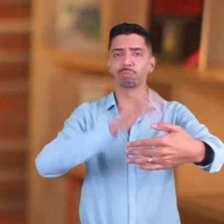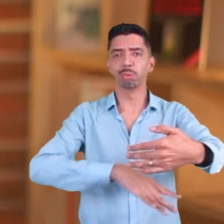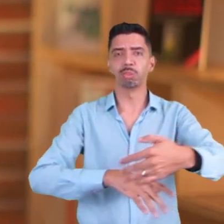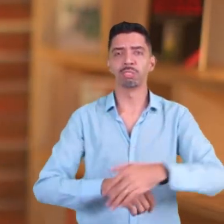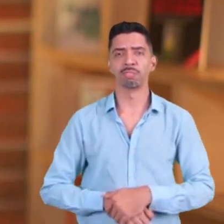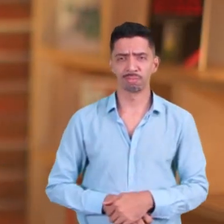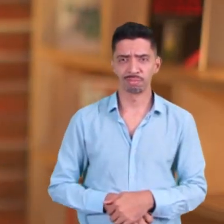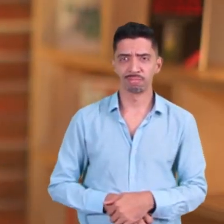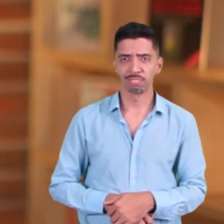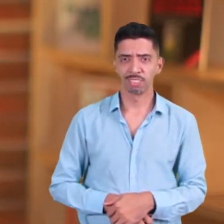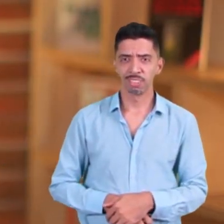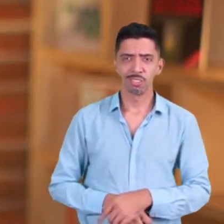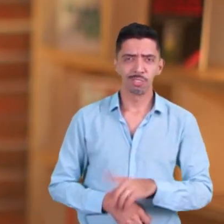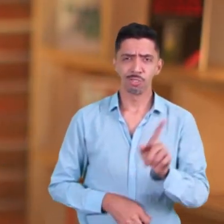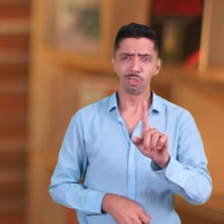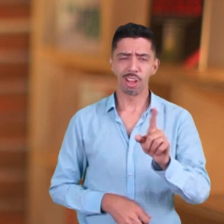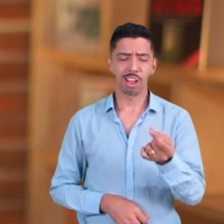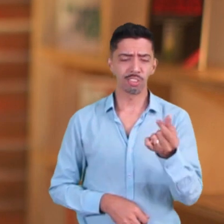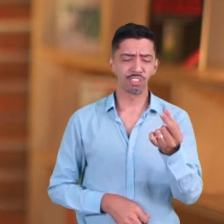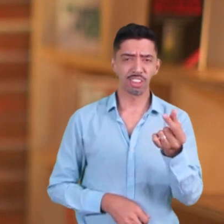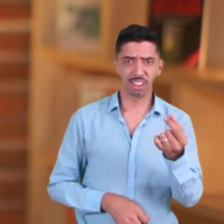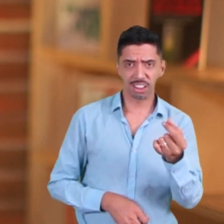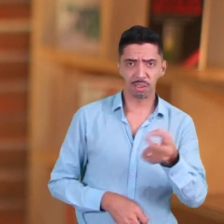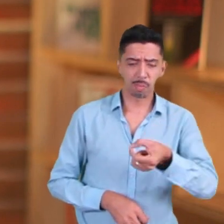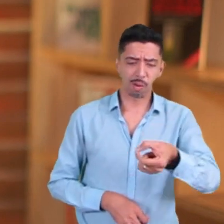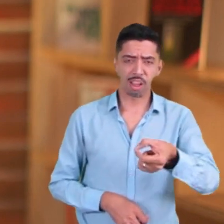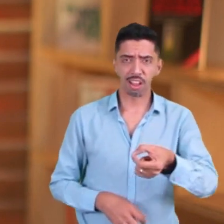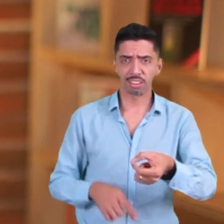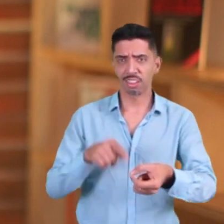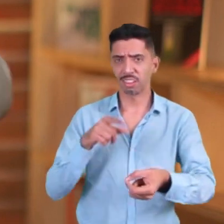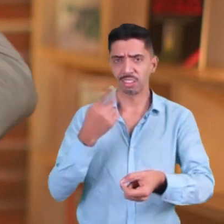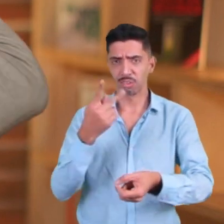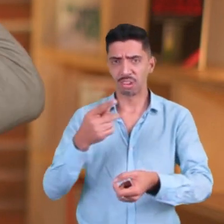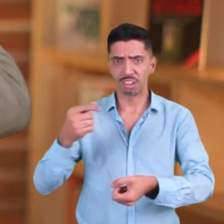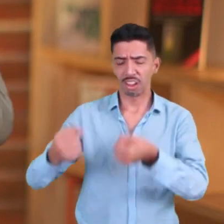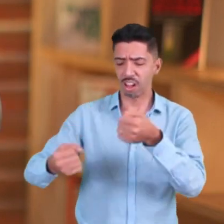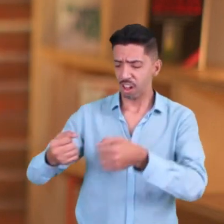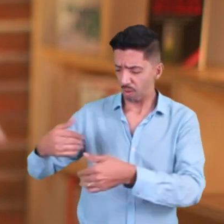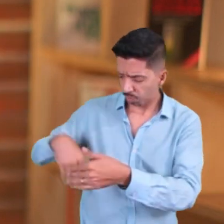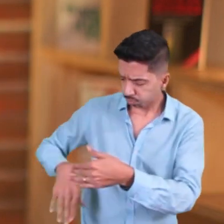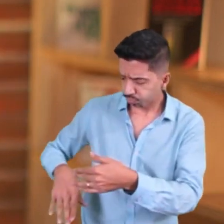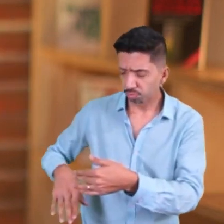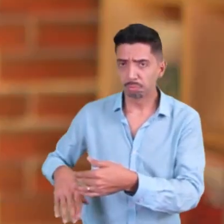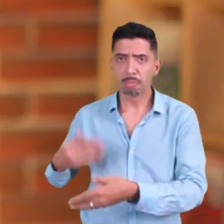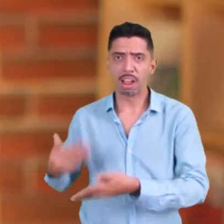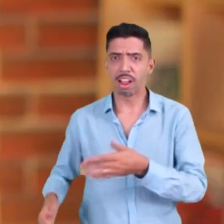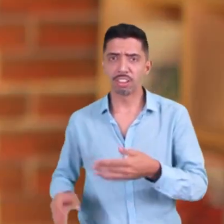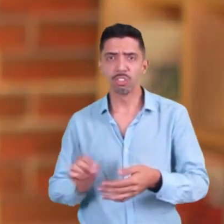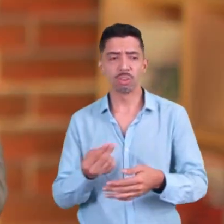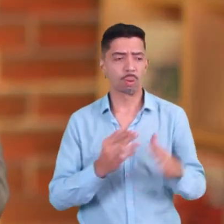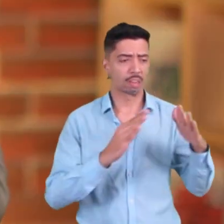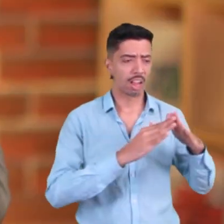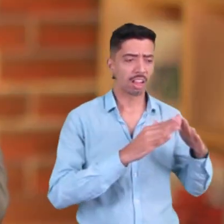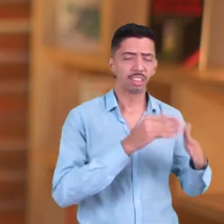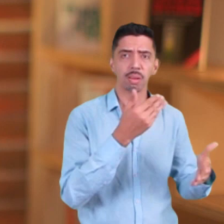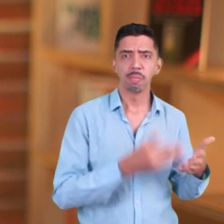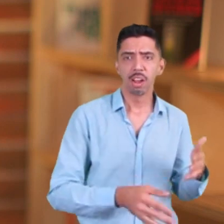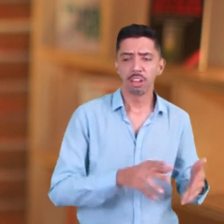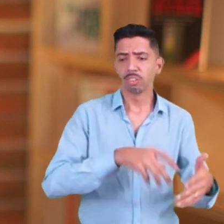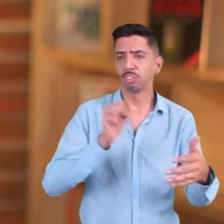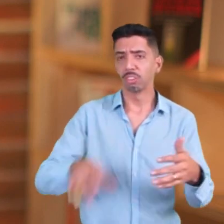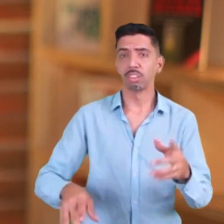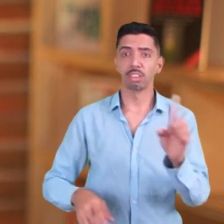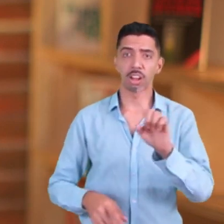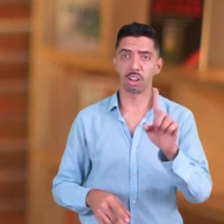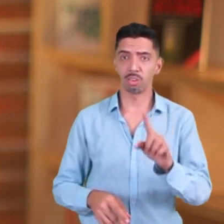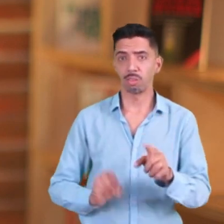eu falo de estar jogando dinheiro no lixo, eu não estou falando daquela moeda que fica lá no carro, perdida em casa. Não estou falando de espécie. Eu estou